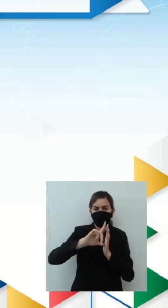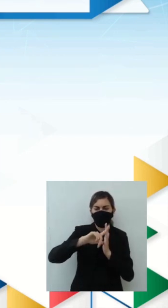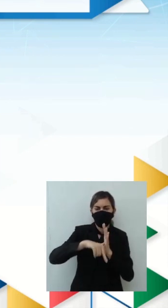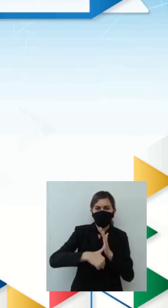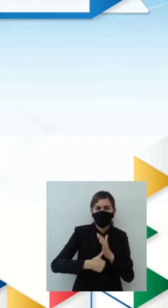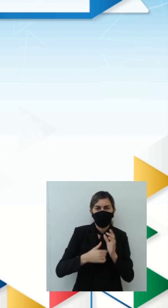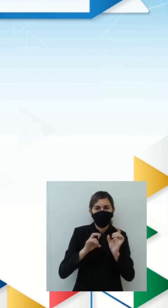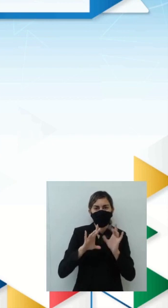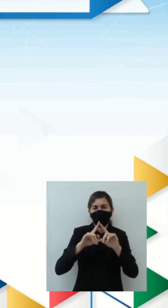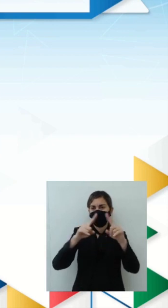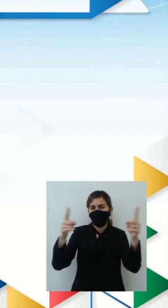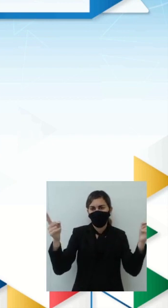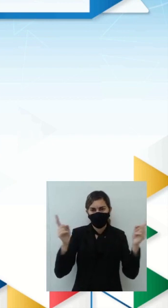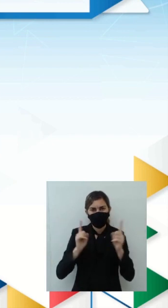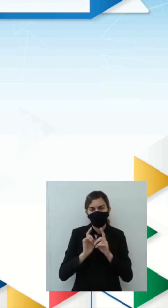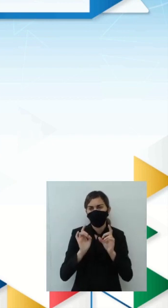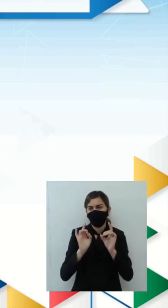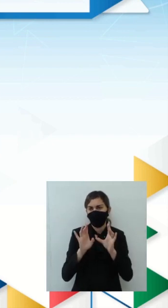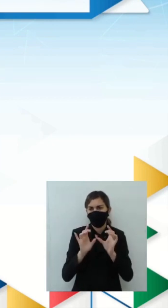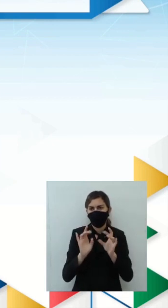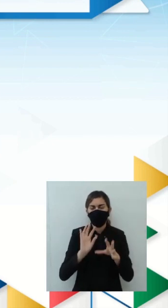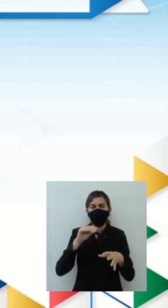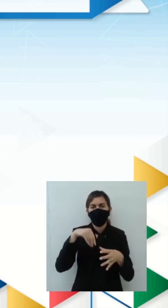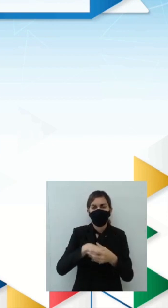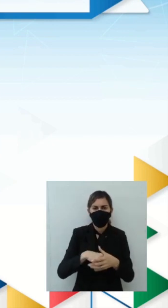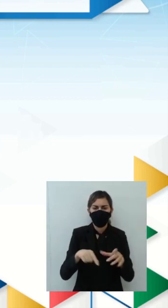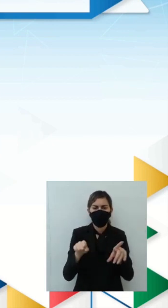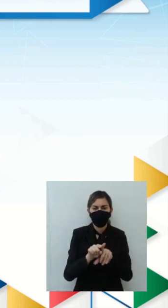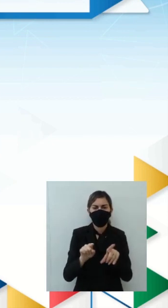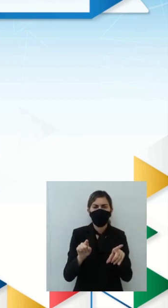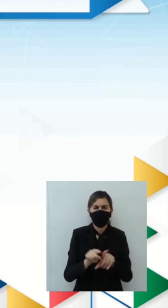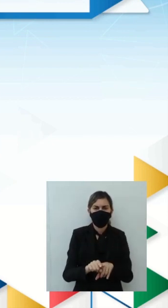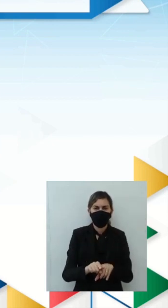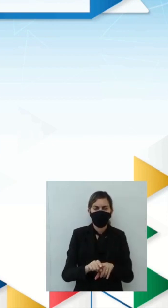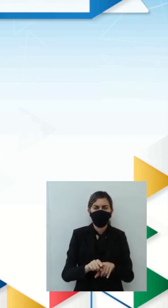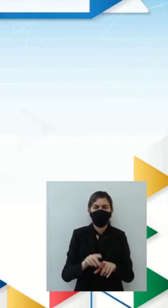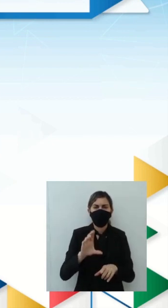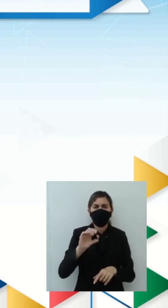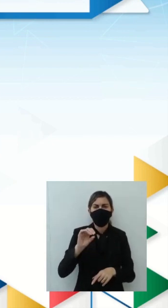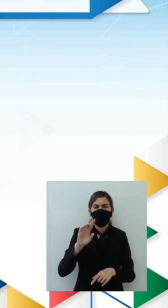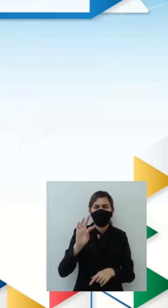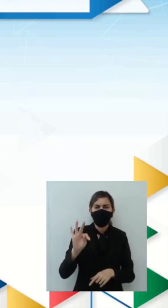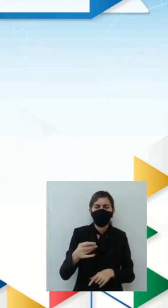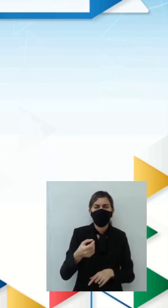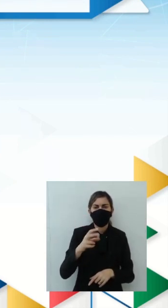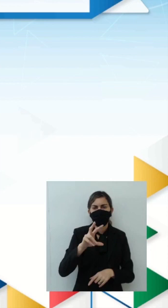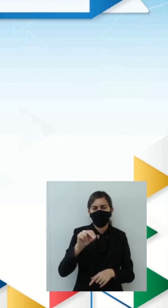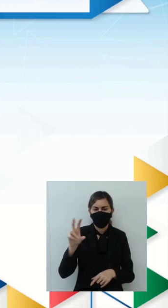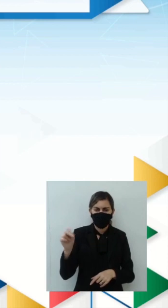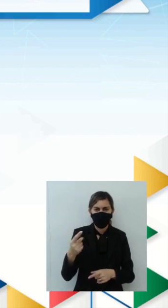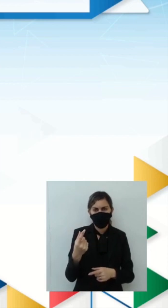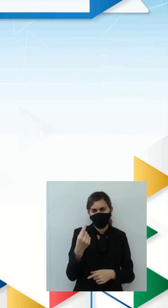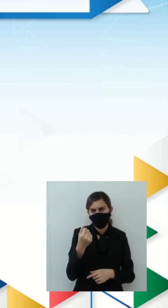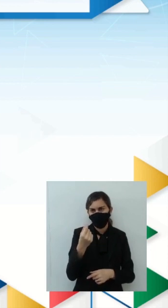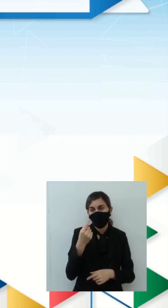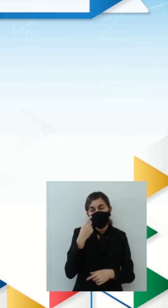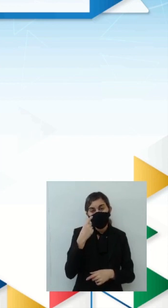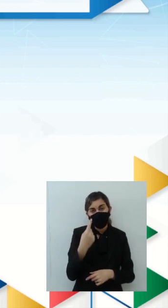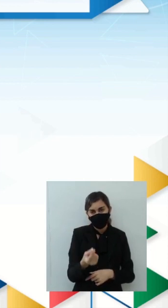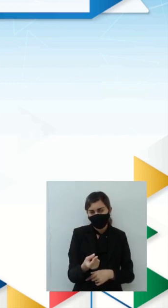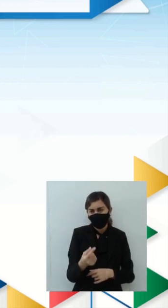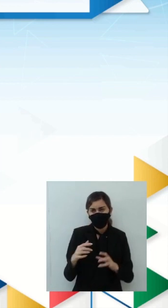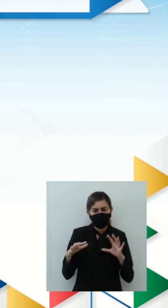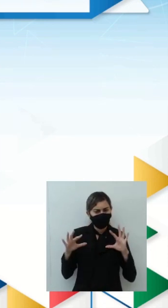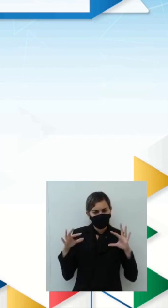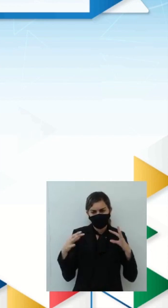a venda com que estava dentro, como ainda 1,500 em dinheiro. Veja que